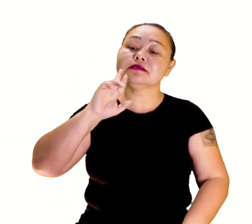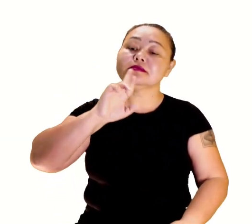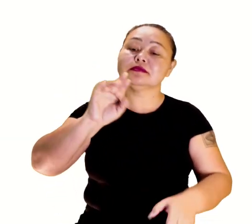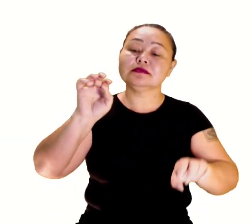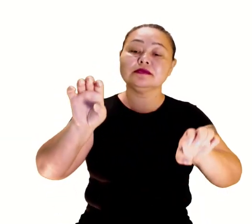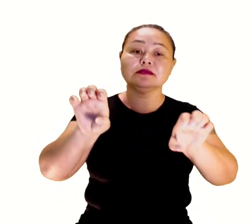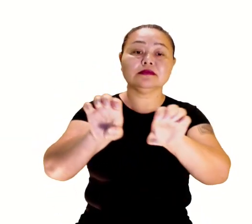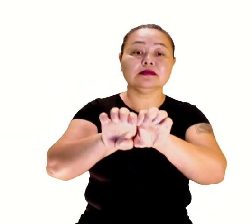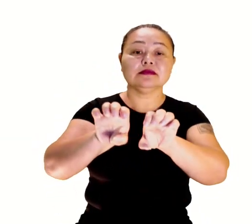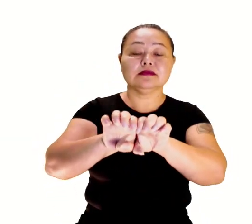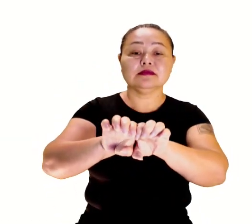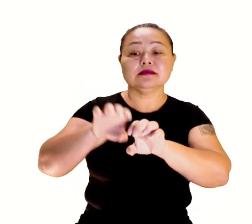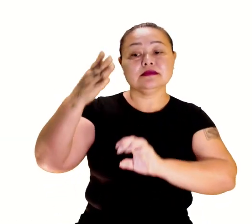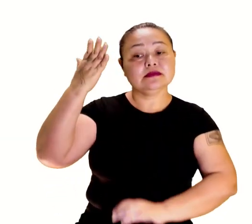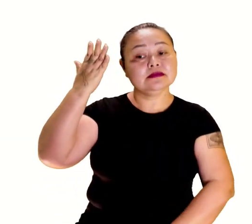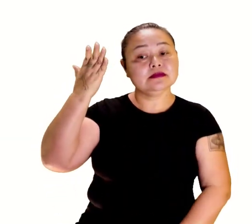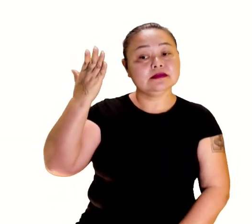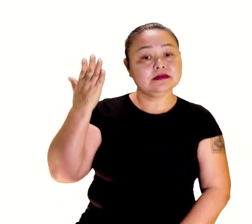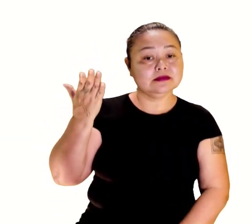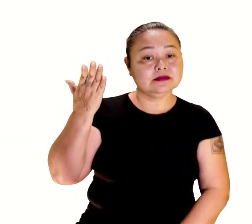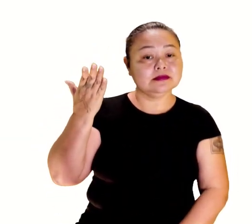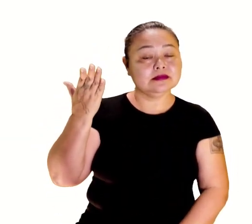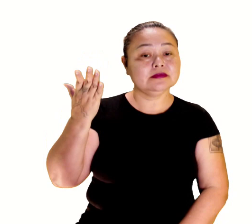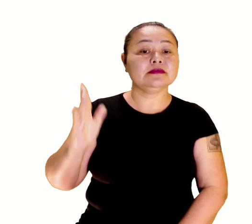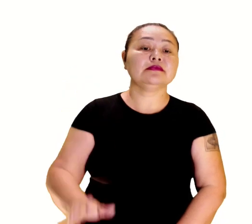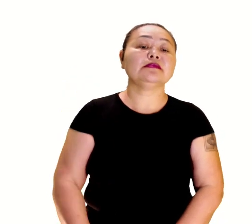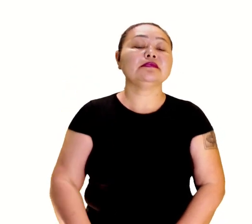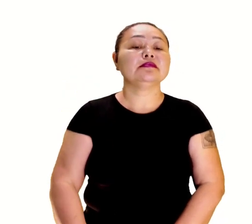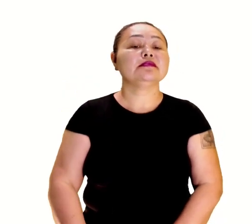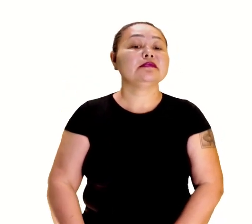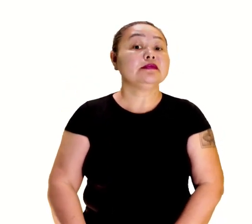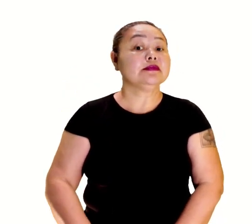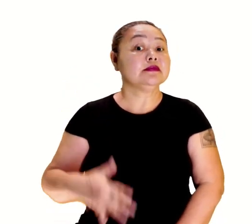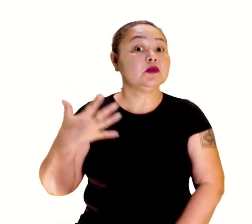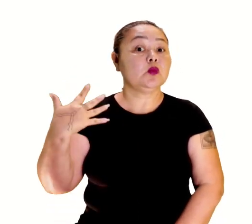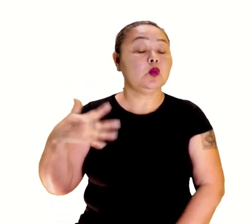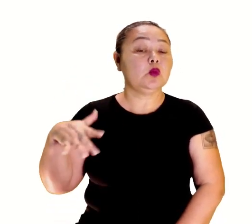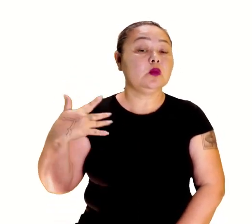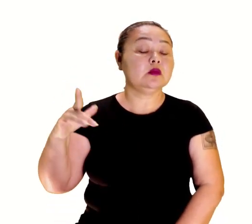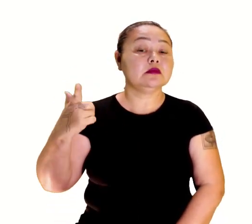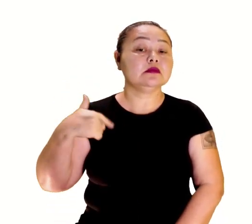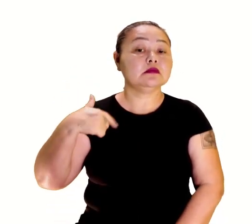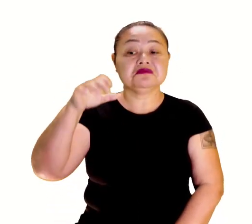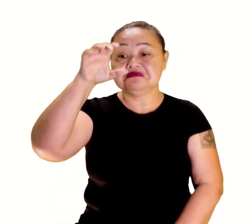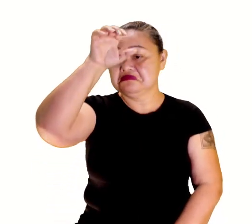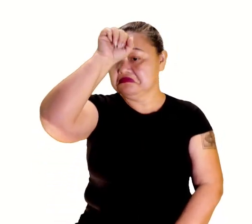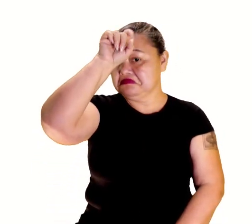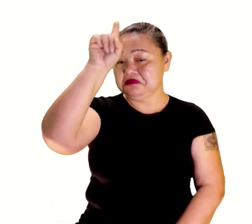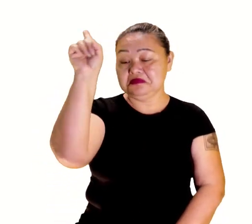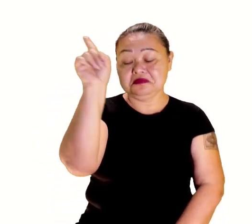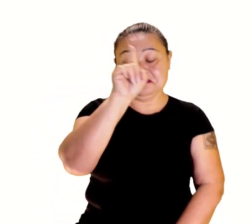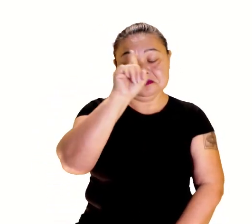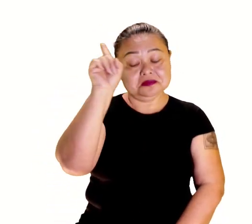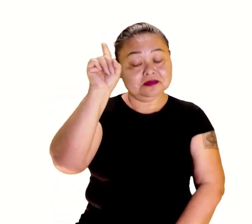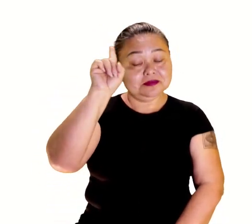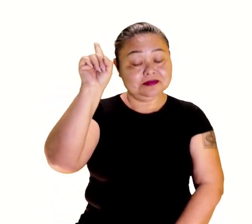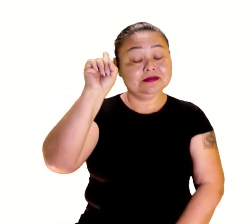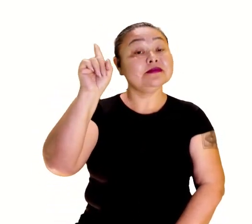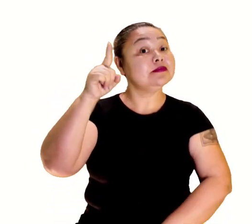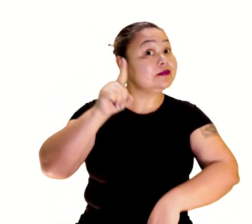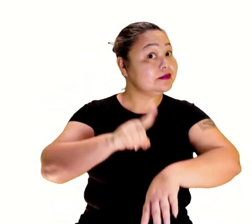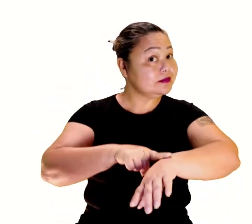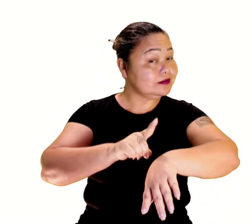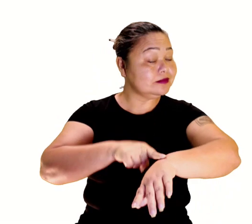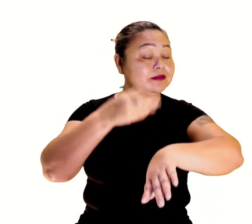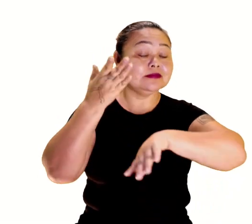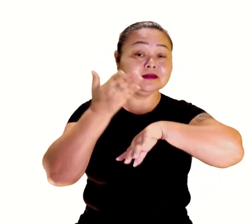Resolva a equação abaixo. Eita, você não aprendi a fazer, não. É hora de praticar, professor Maurício.